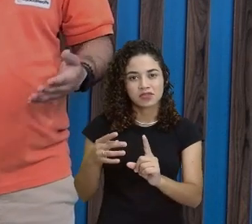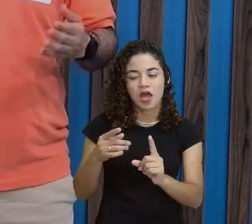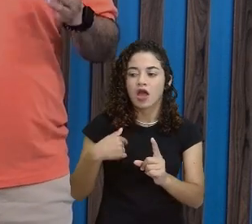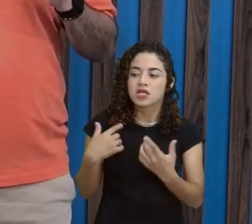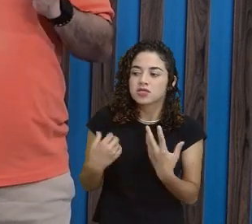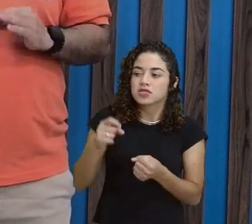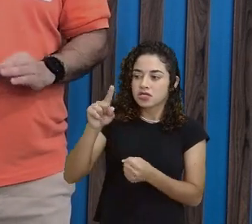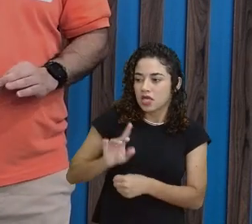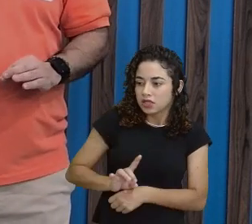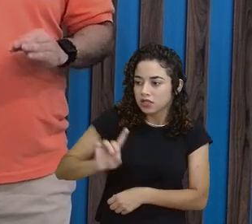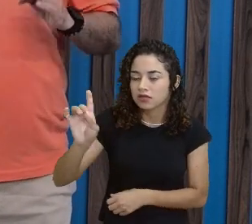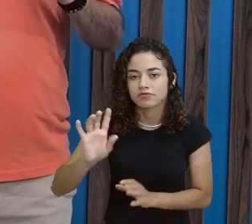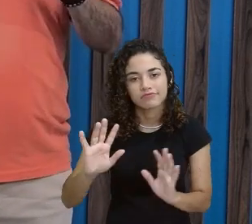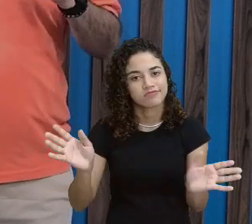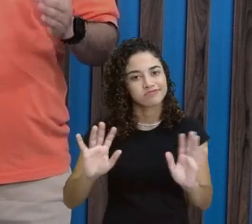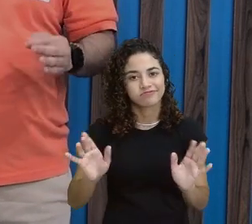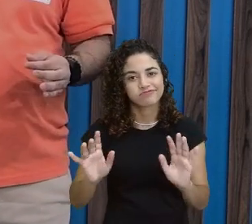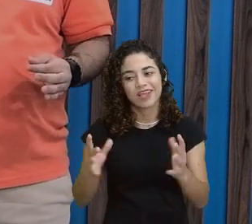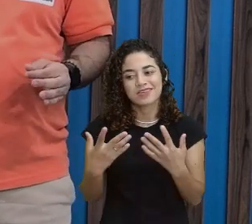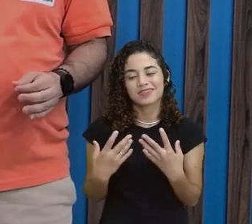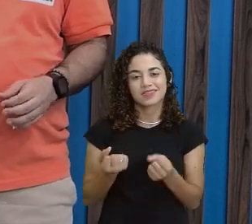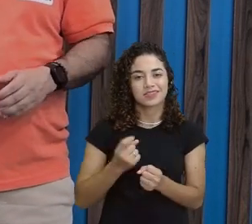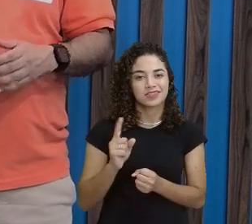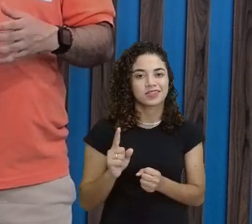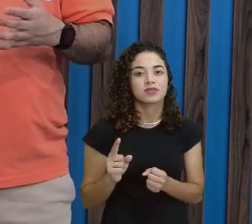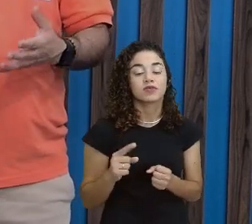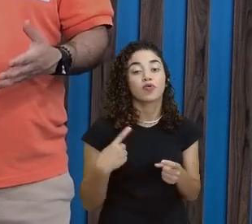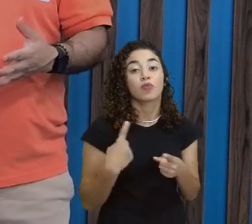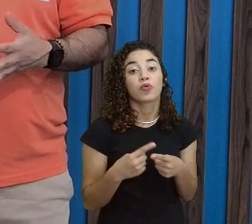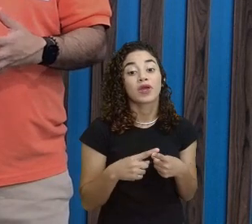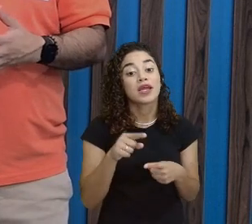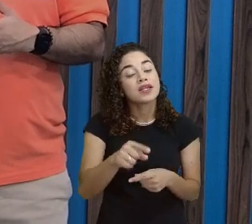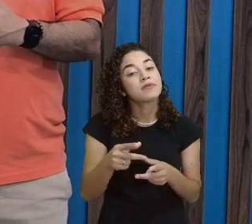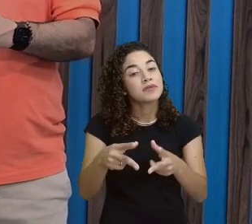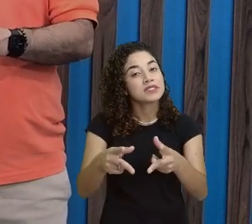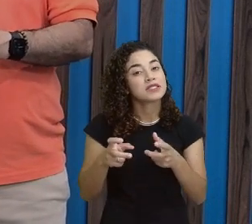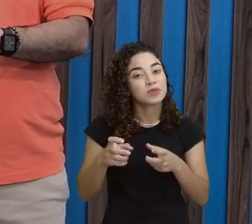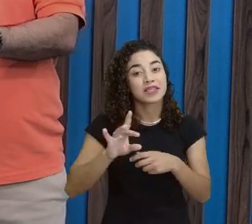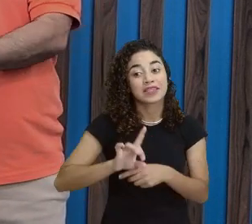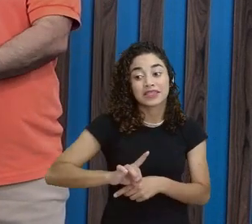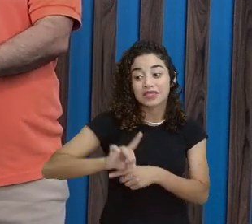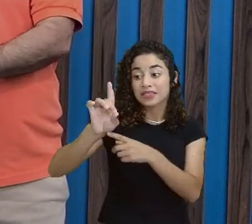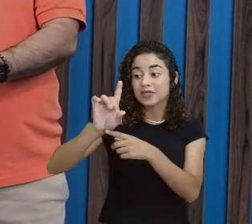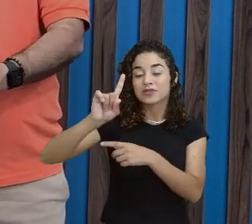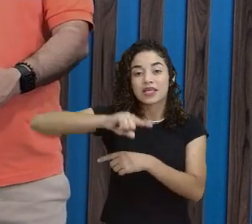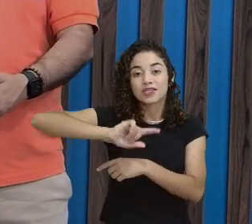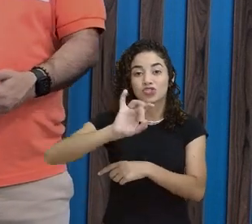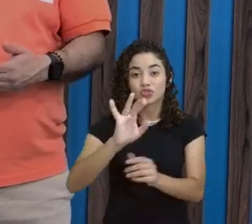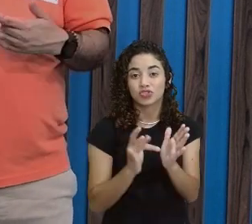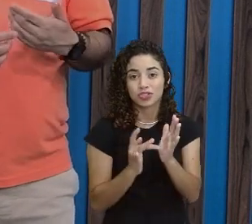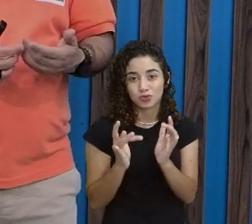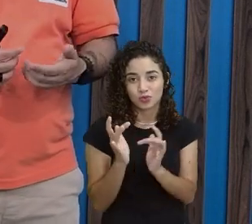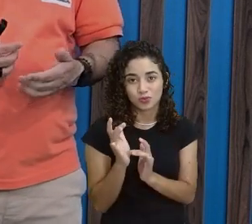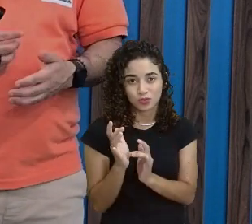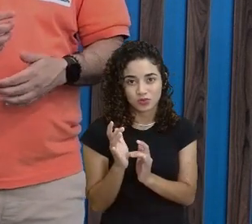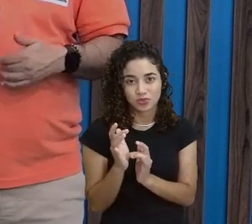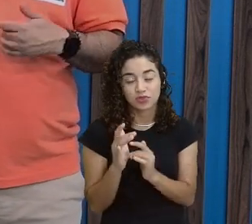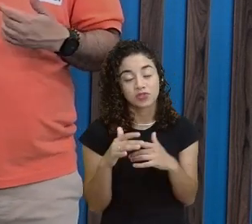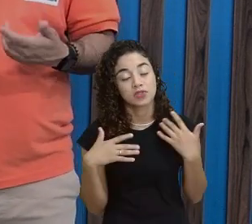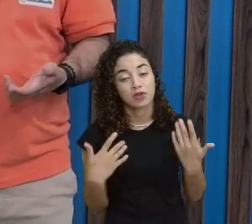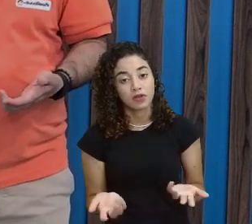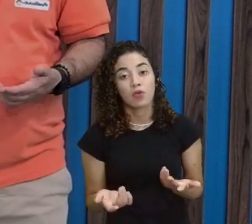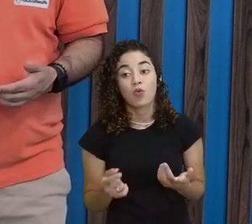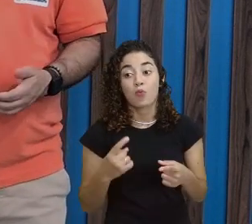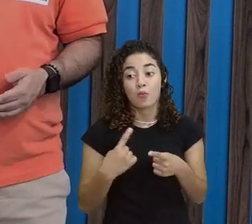deuses. Por quê? Porque eles entendiam que Deus era apenas Cristo. E, nesse sentido, quando eles